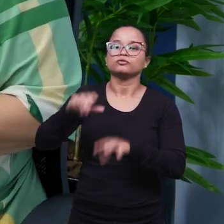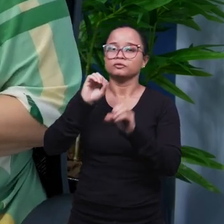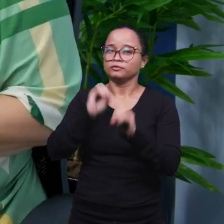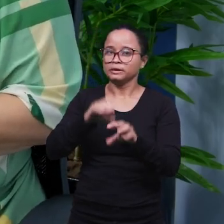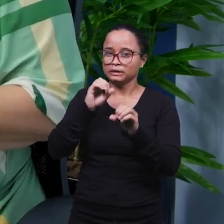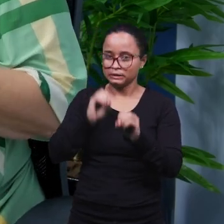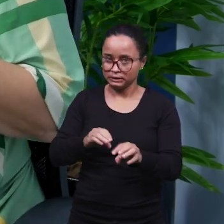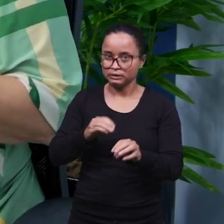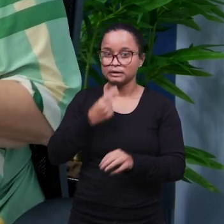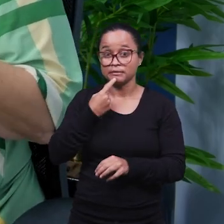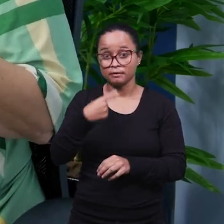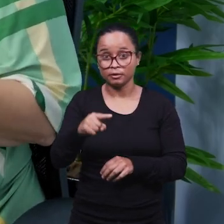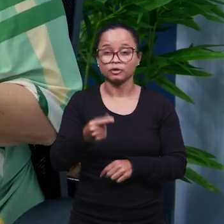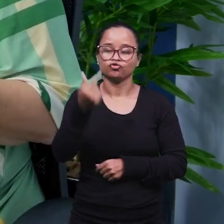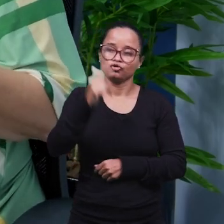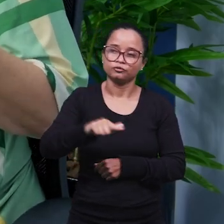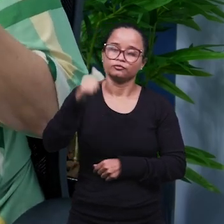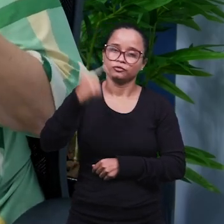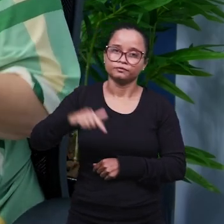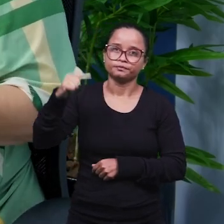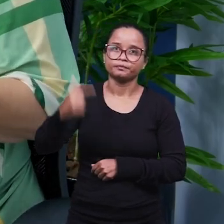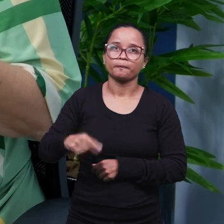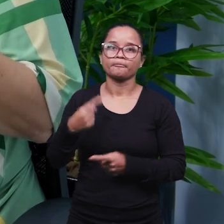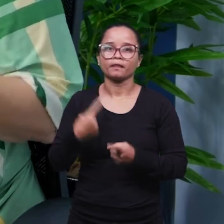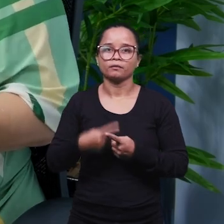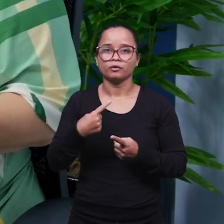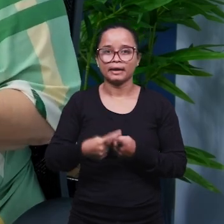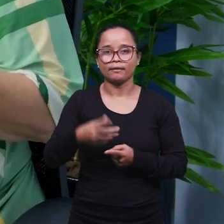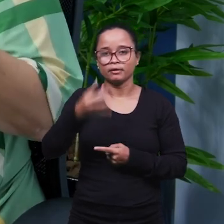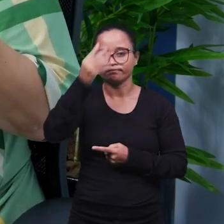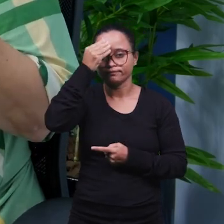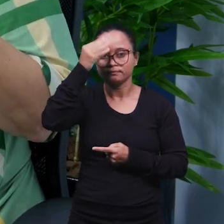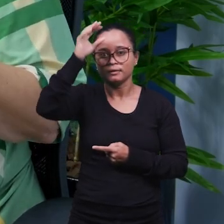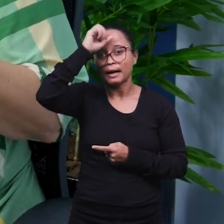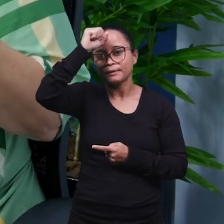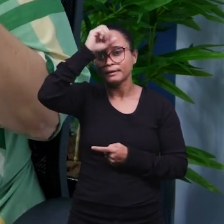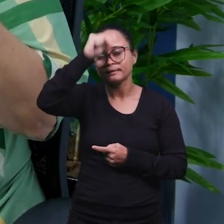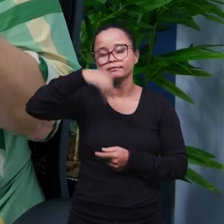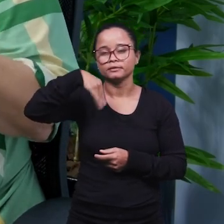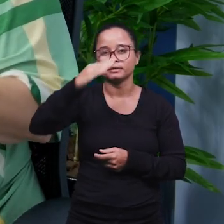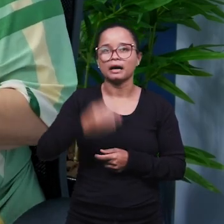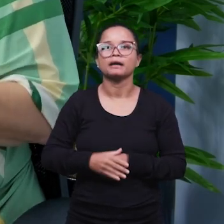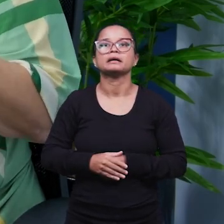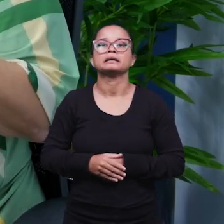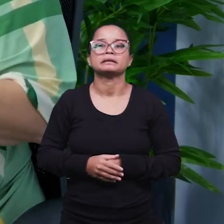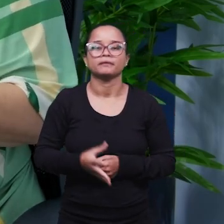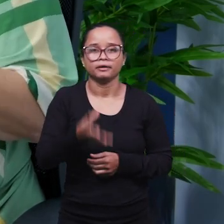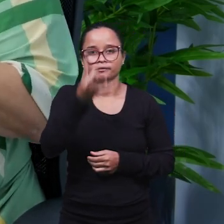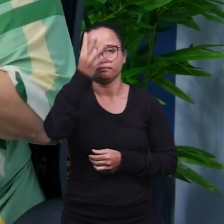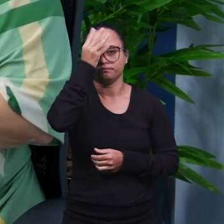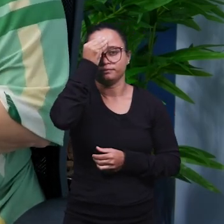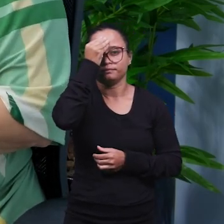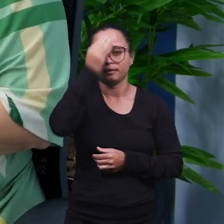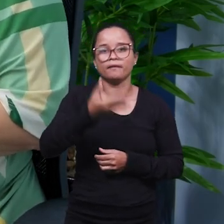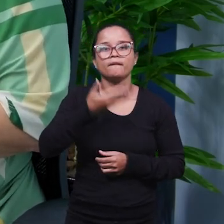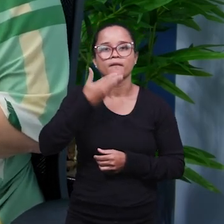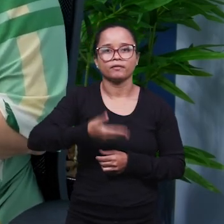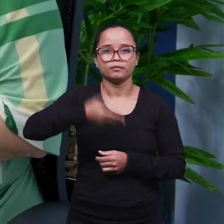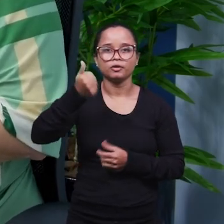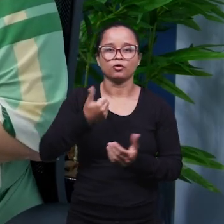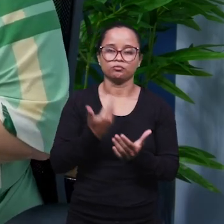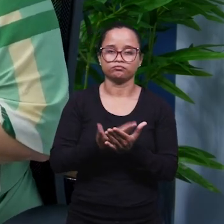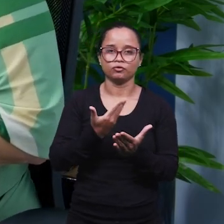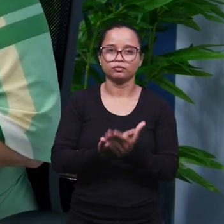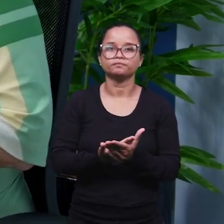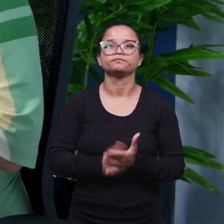semana. Pela repetição, vai haver mais compreensão e a criança vai assimilar maior o